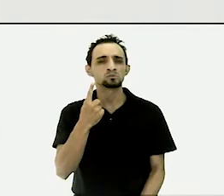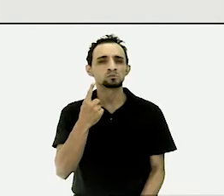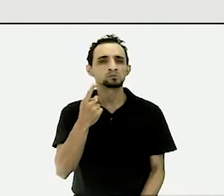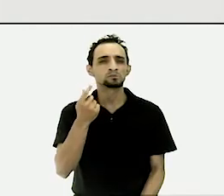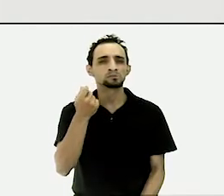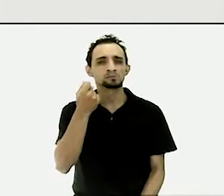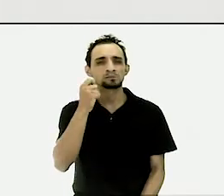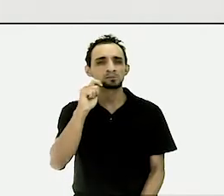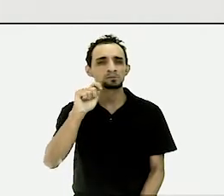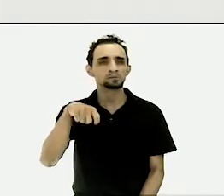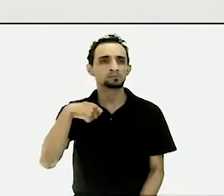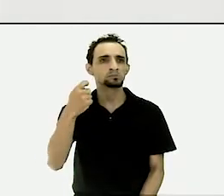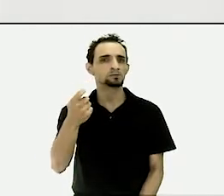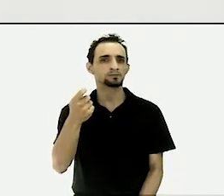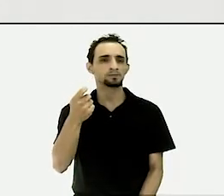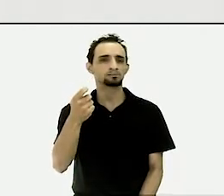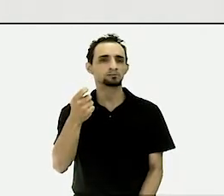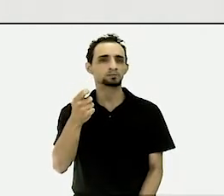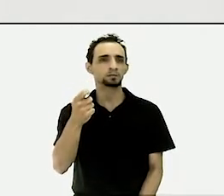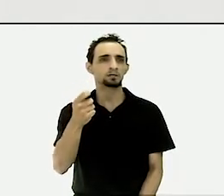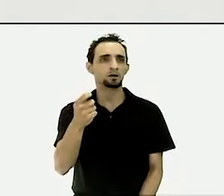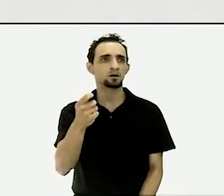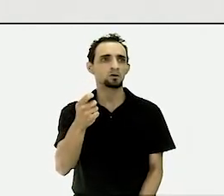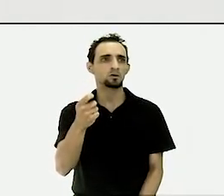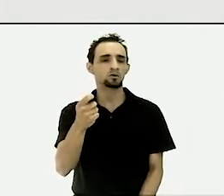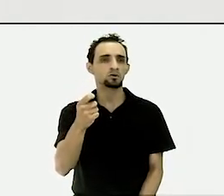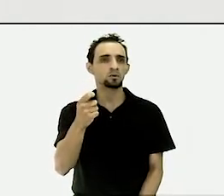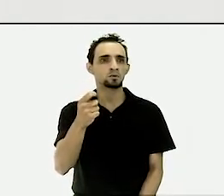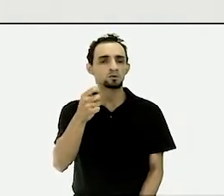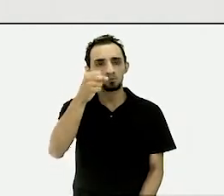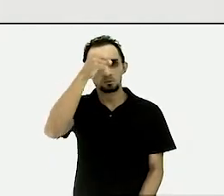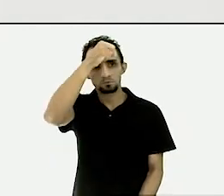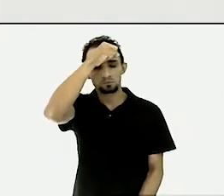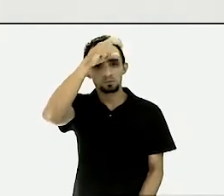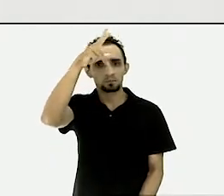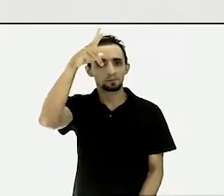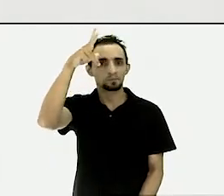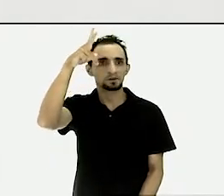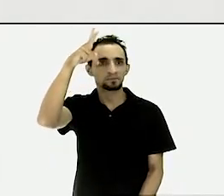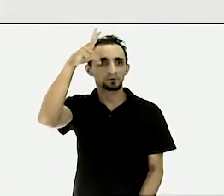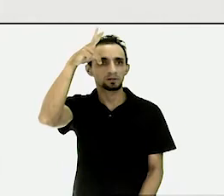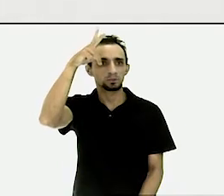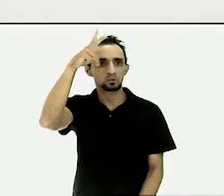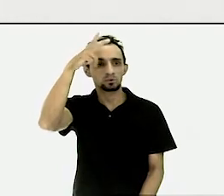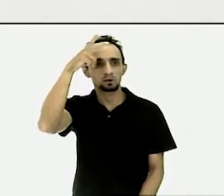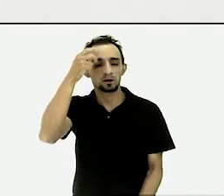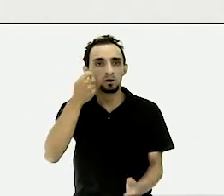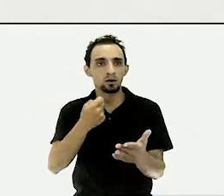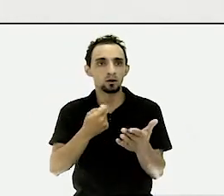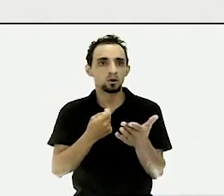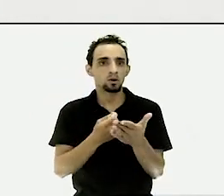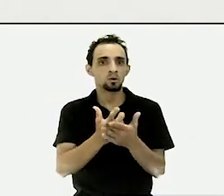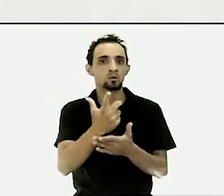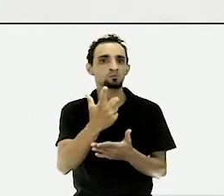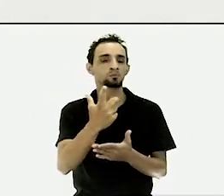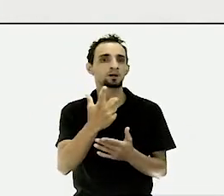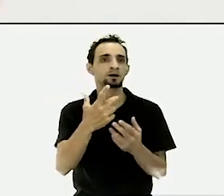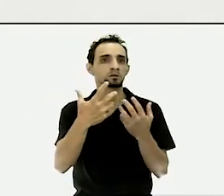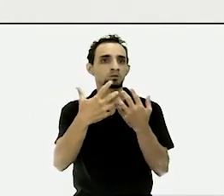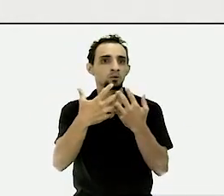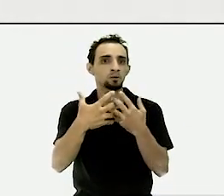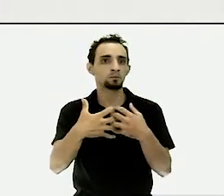gente vai fazer uma tomografia numa pessoa que teve um AVC, às vezes entubada, uma viagem para Bauru. Se o tomógrafo estiver